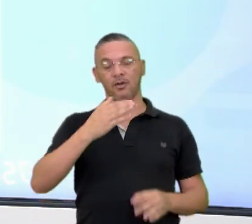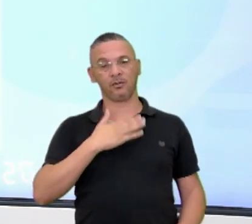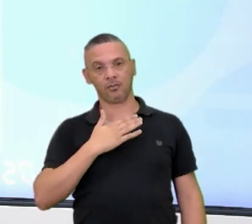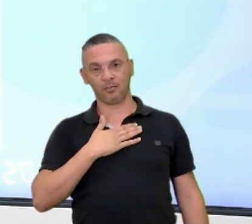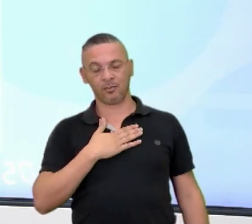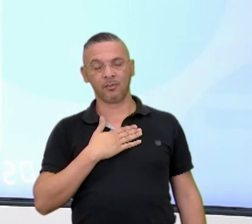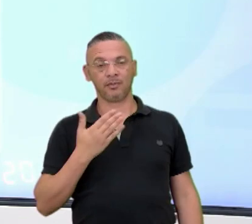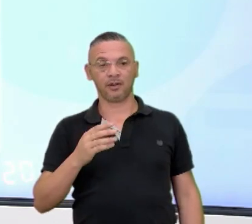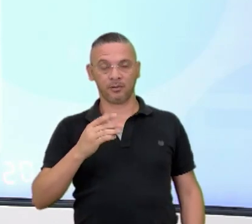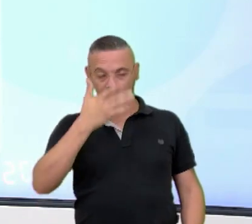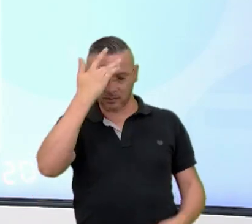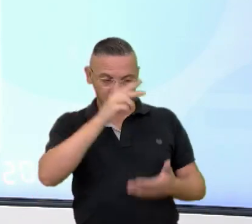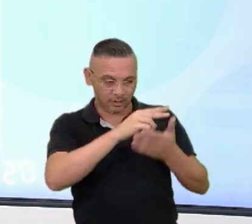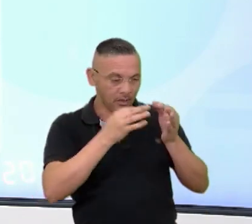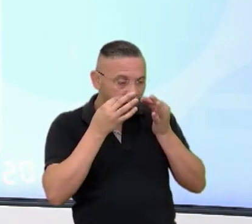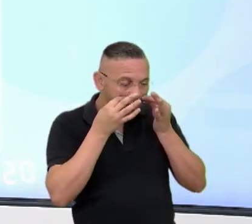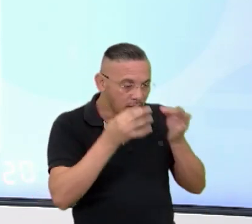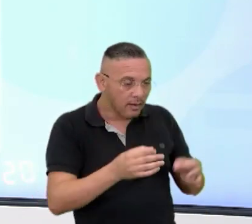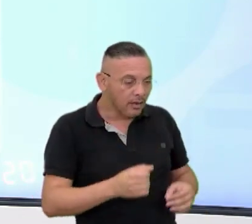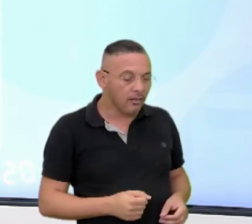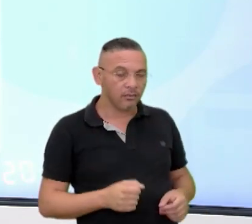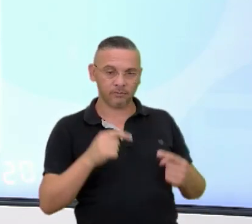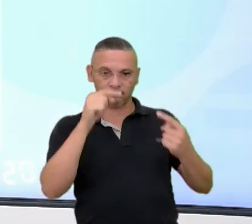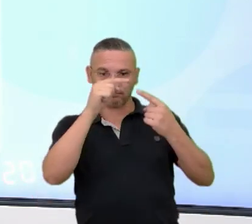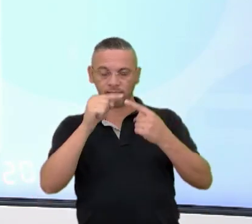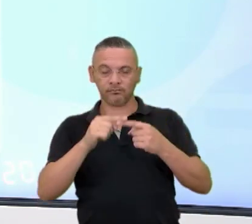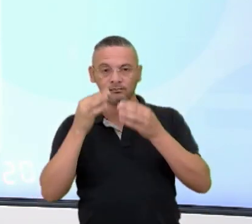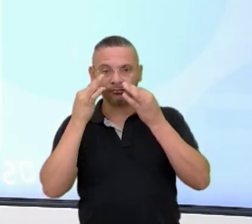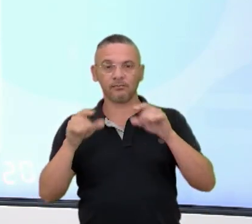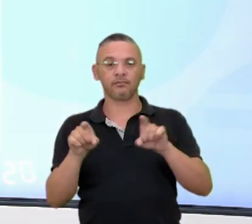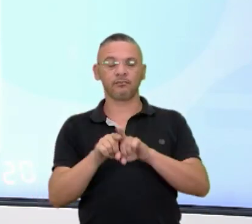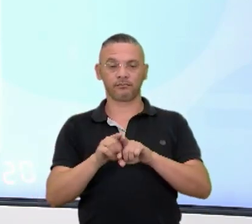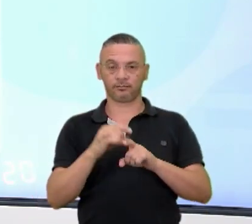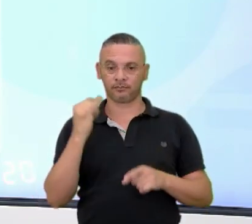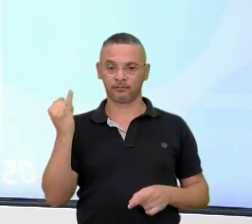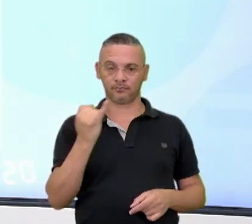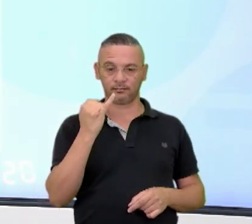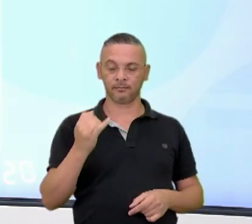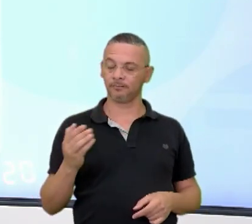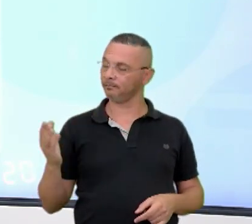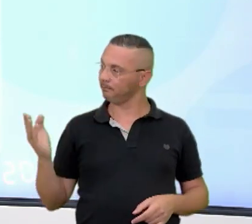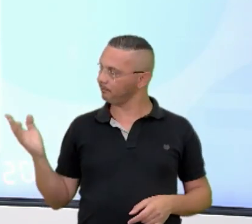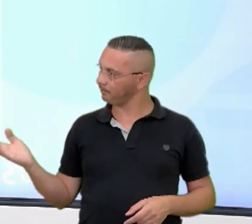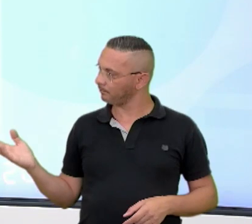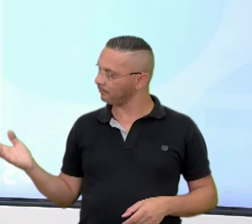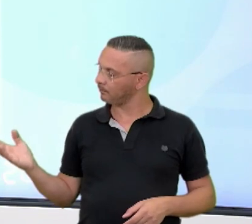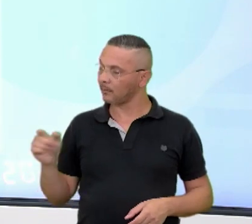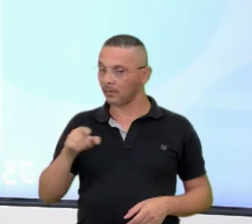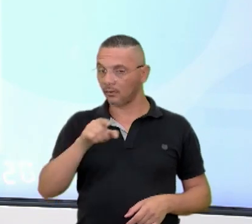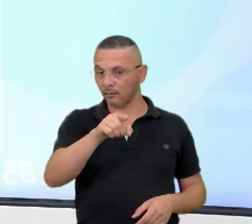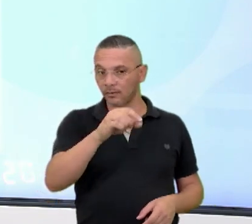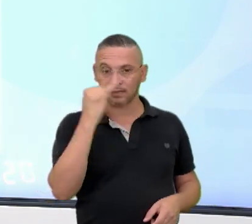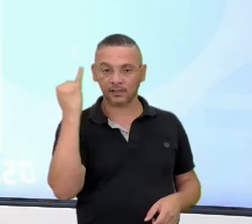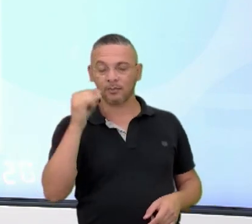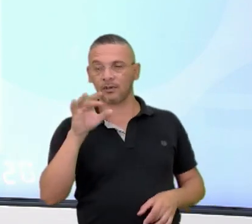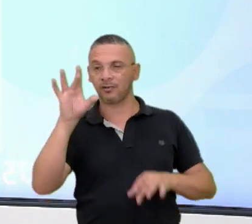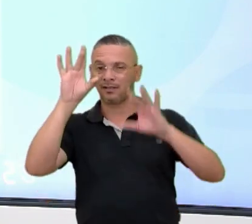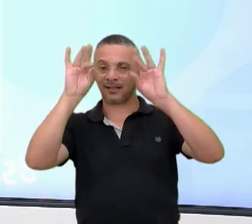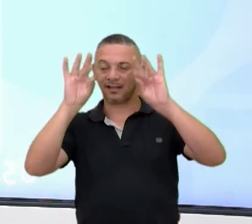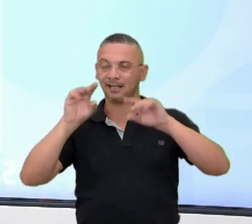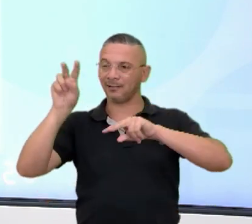aí fala, nós todos estamos aqui. No canal 2, nós todos estamos aqui. No canal 3, nós todos estamos aqui. É uma câmara de